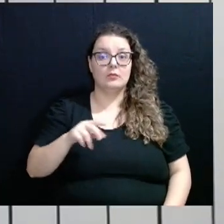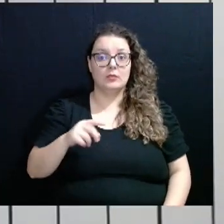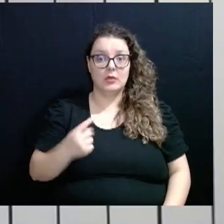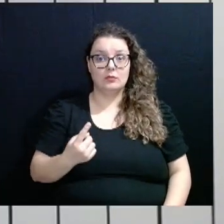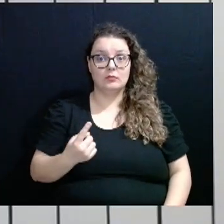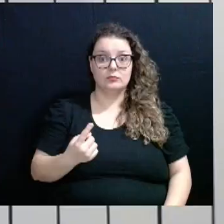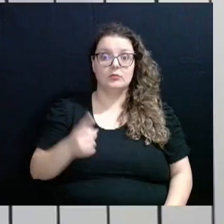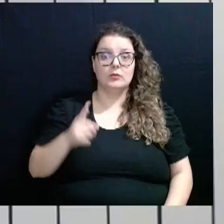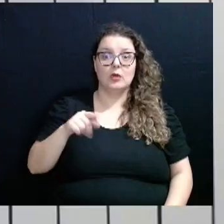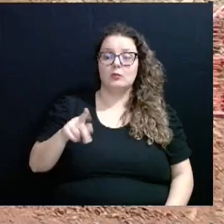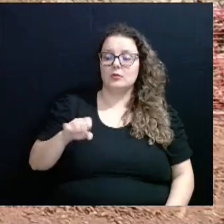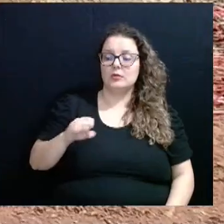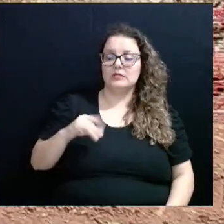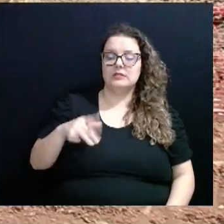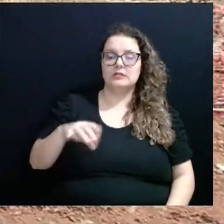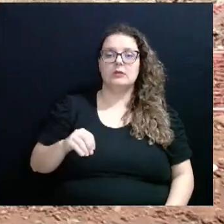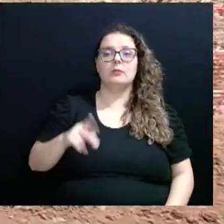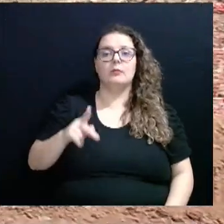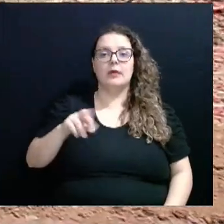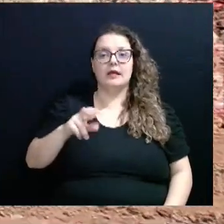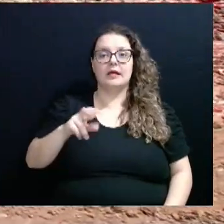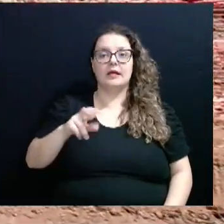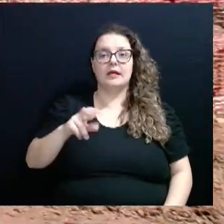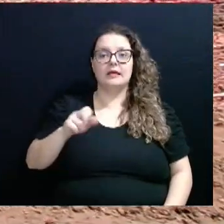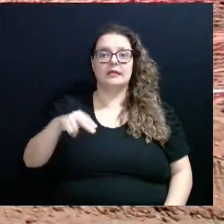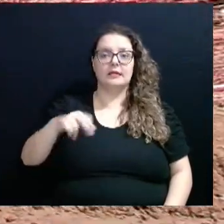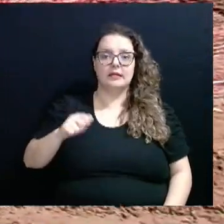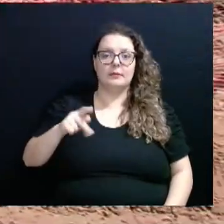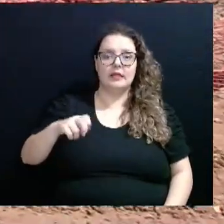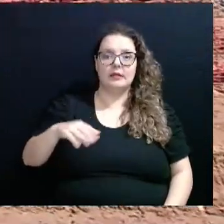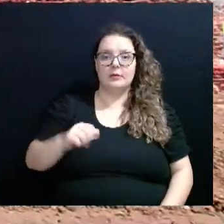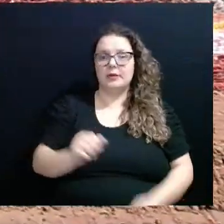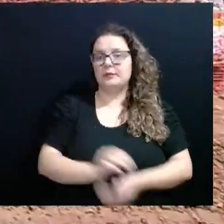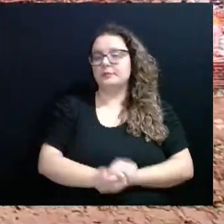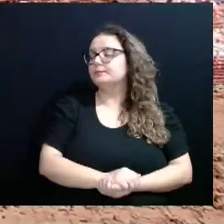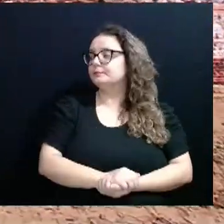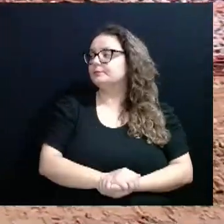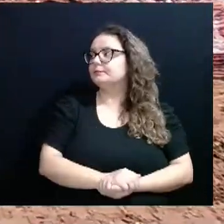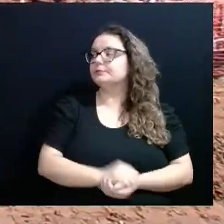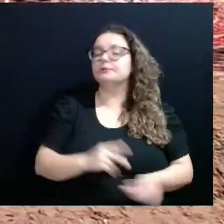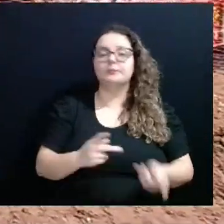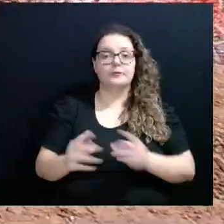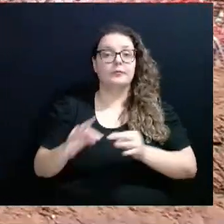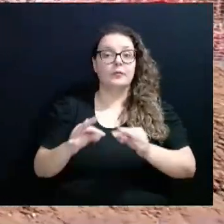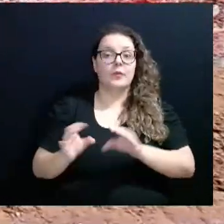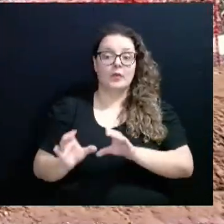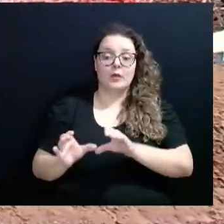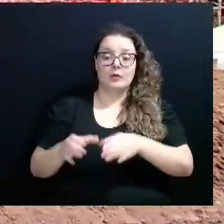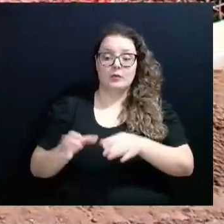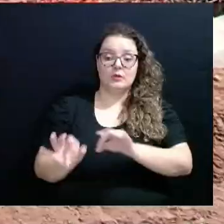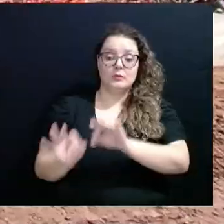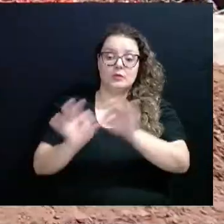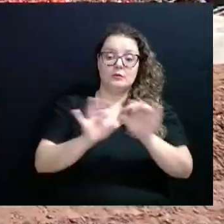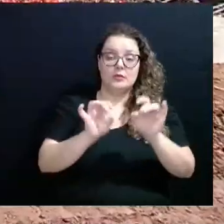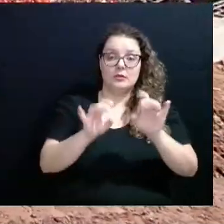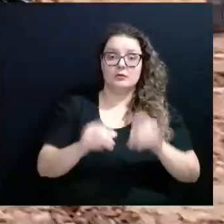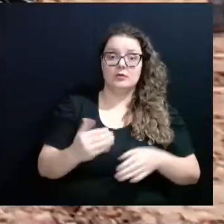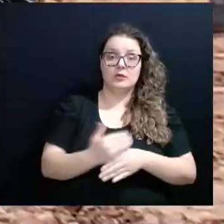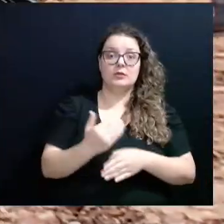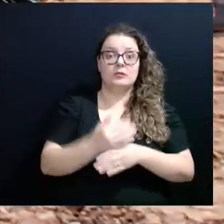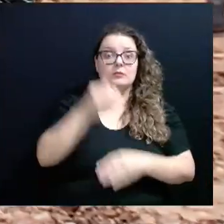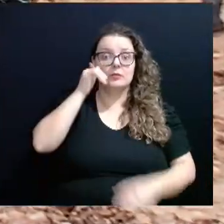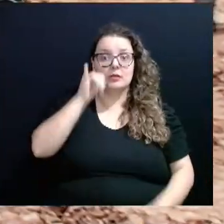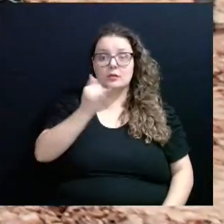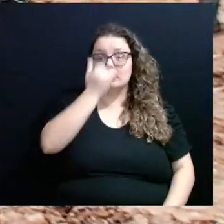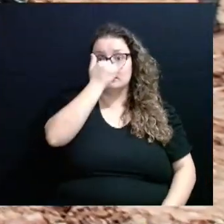Jardim Paranapanema. A visita técnica foi da Comissão Especial de Acompanhamento das Obras e Ações de Prevenção a Enchentes, que